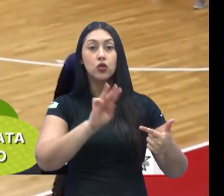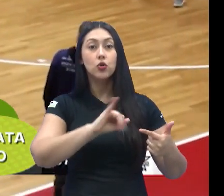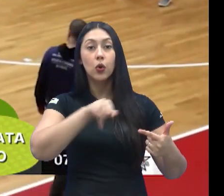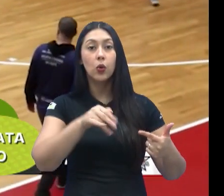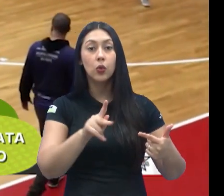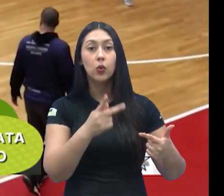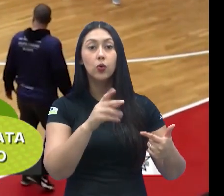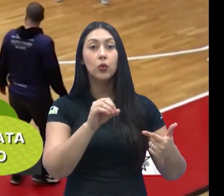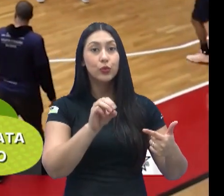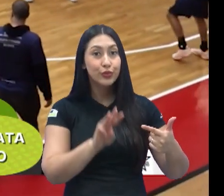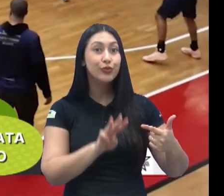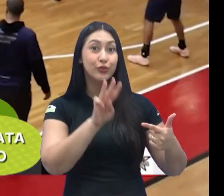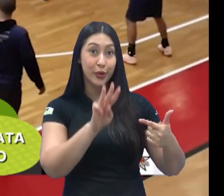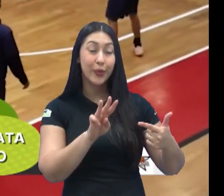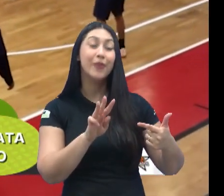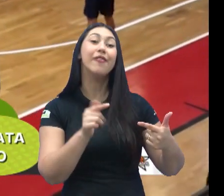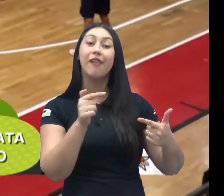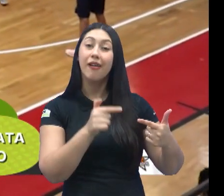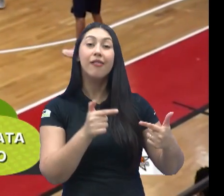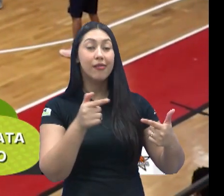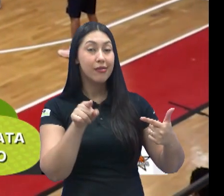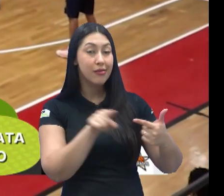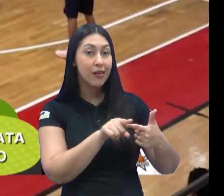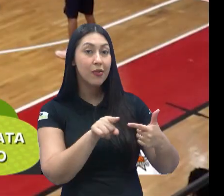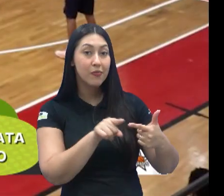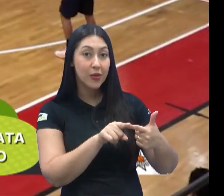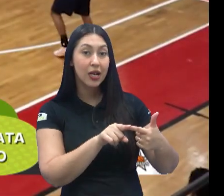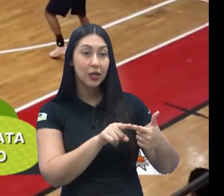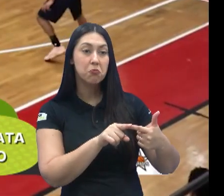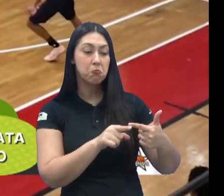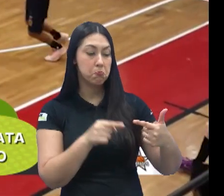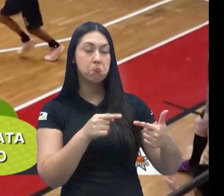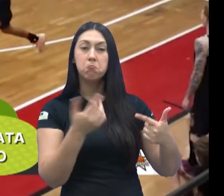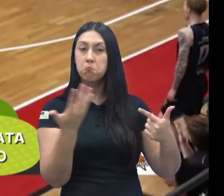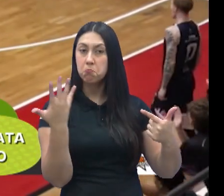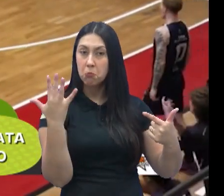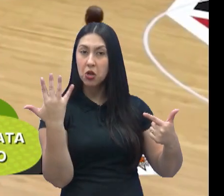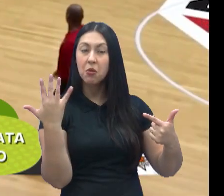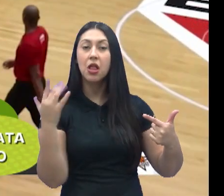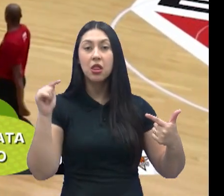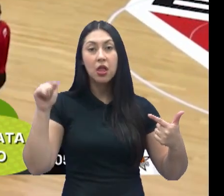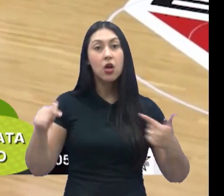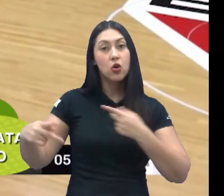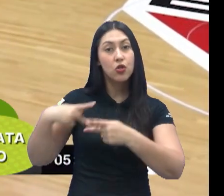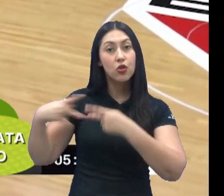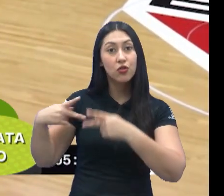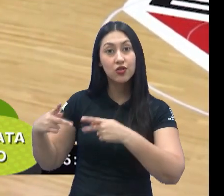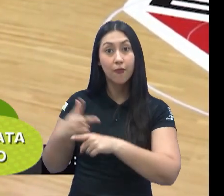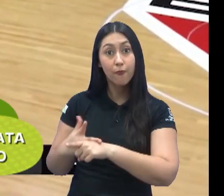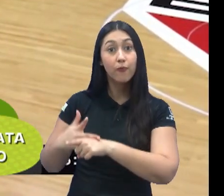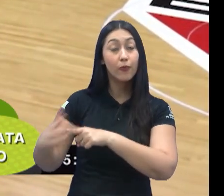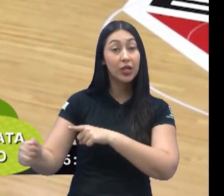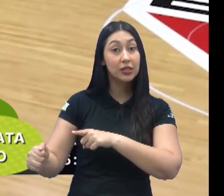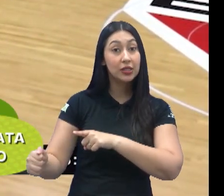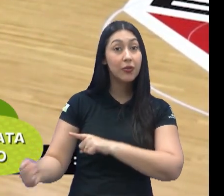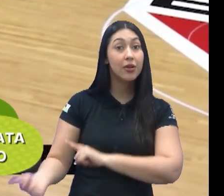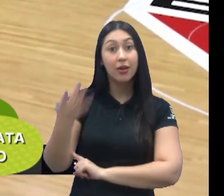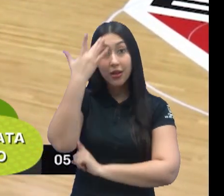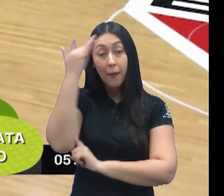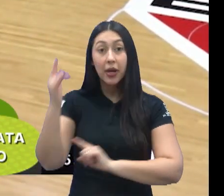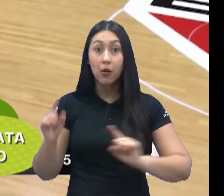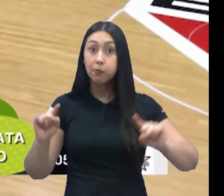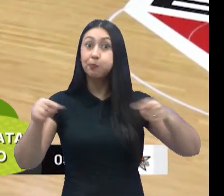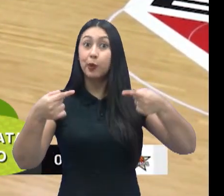pessoal gosta lá de um double-double no Sub-20. Bela vitória do São José, que empata a série amanhã. As equipes voltam a se enfrentar,